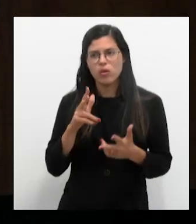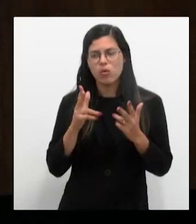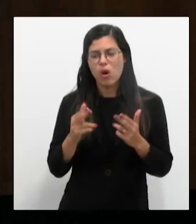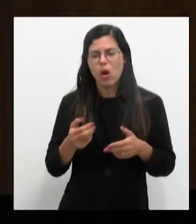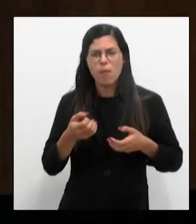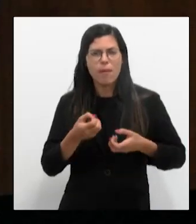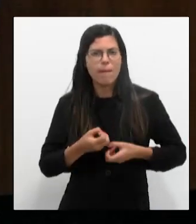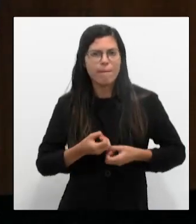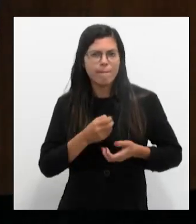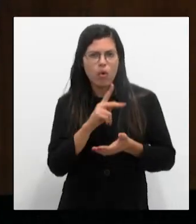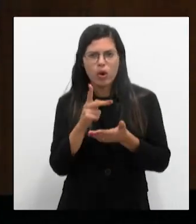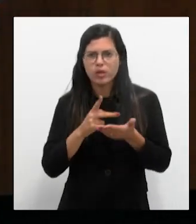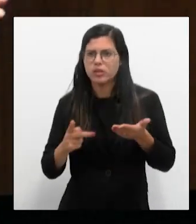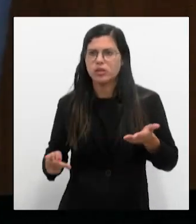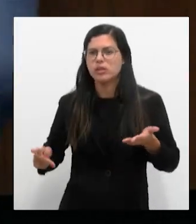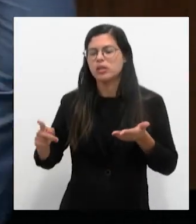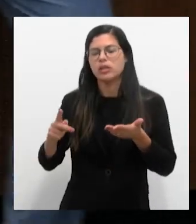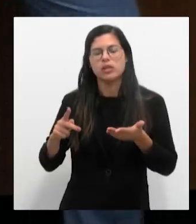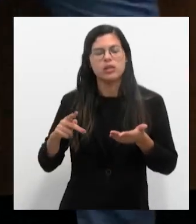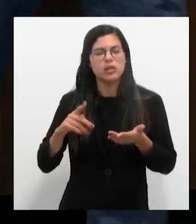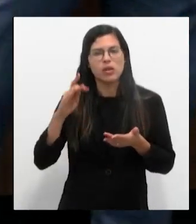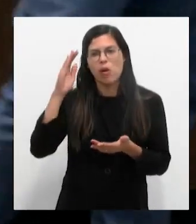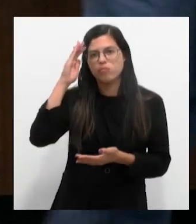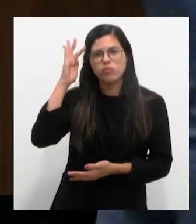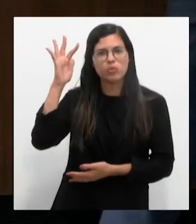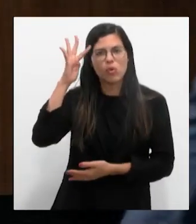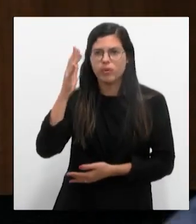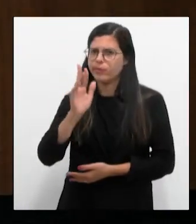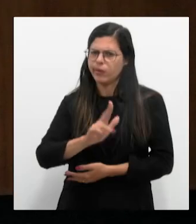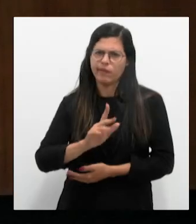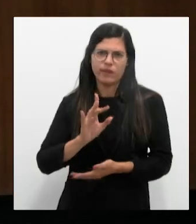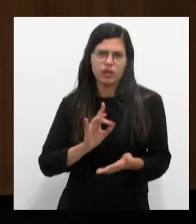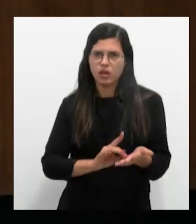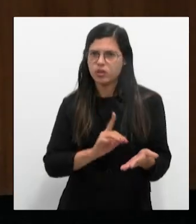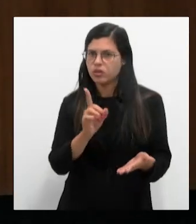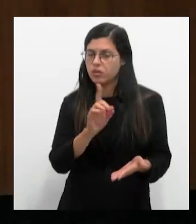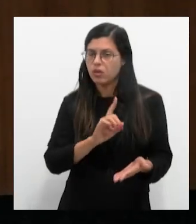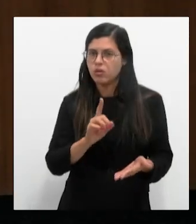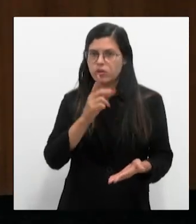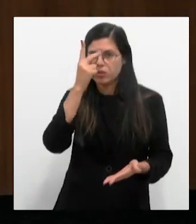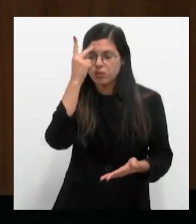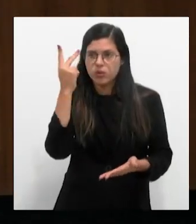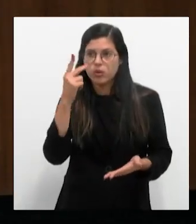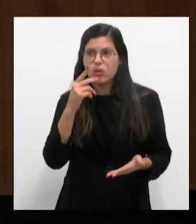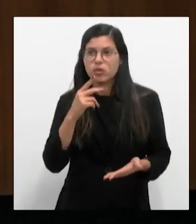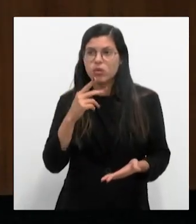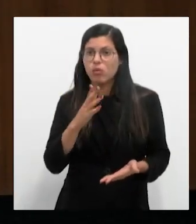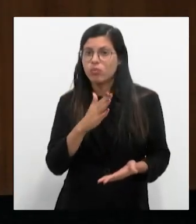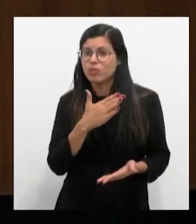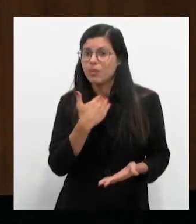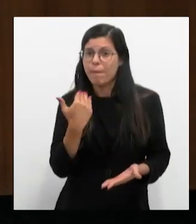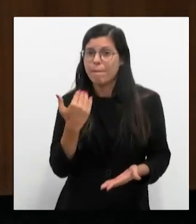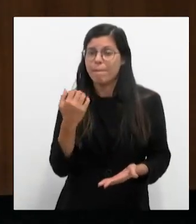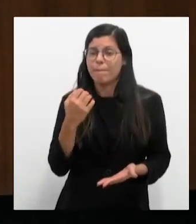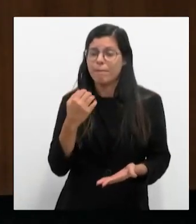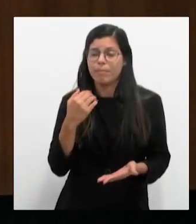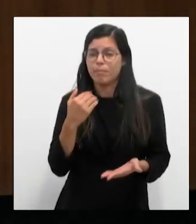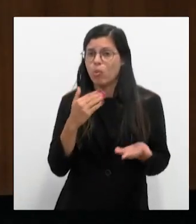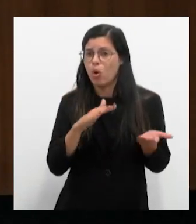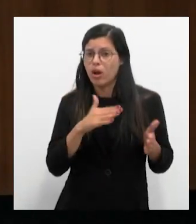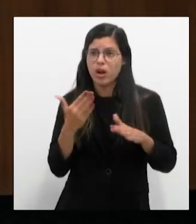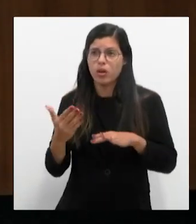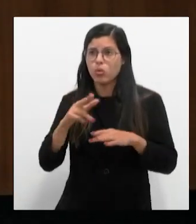de fadas, o sonho de princesa, que não é a verdade. As pessoas estão se matando, usando até o